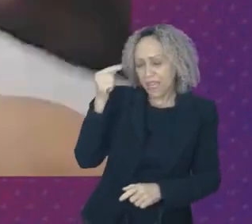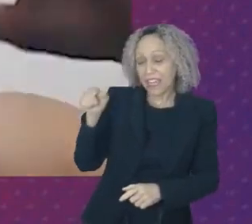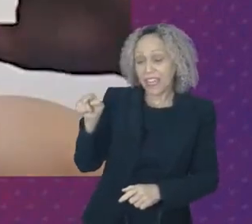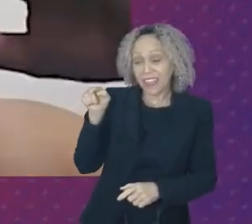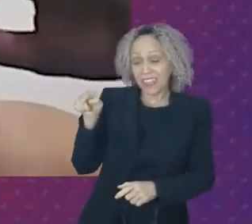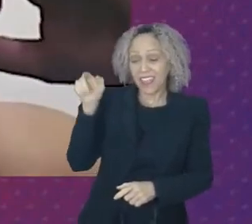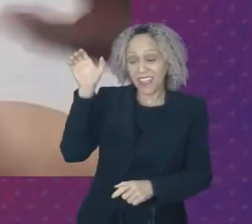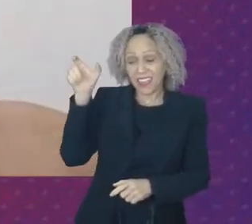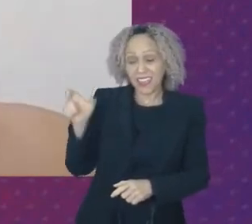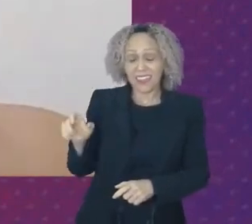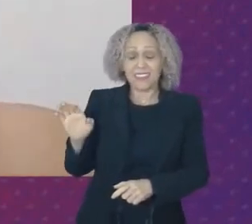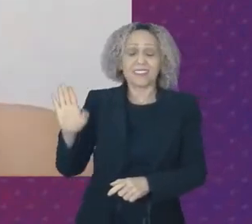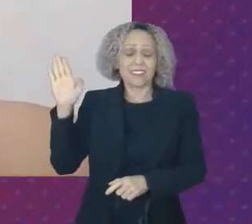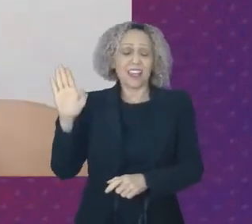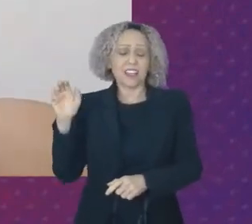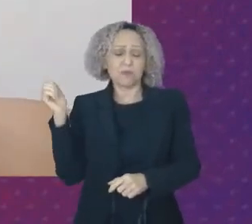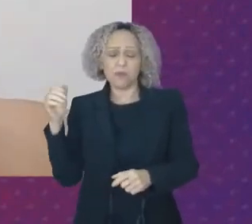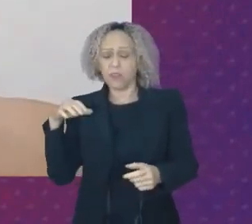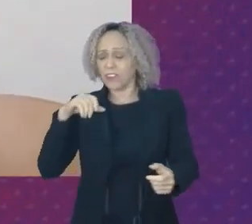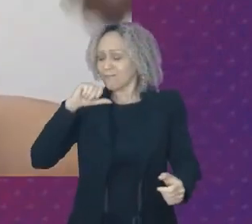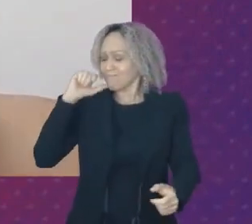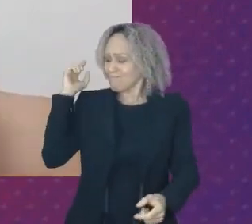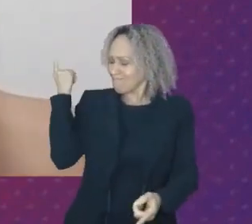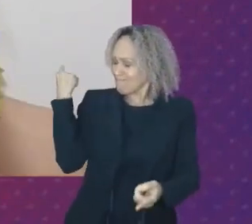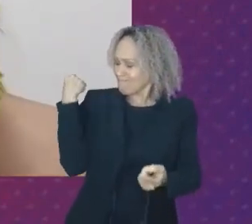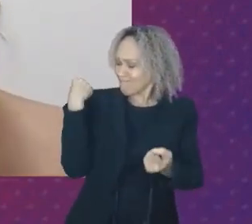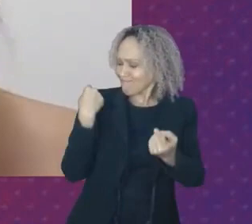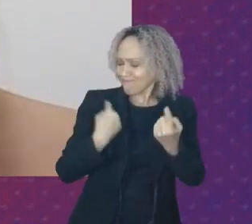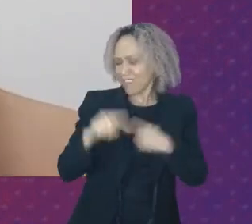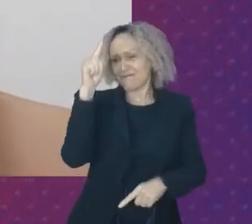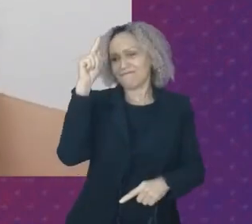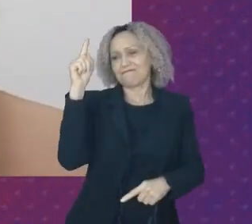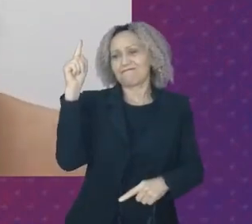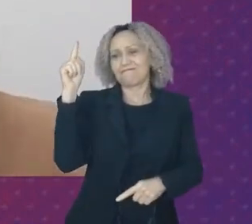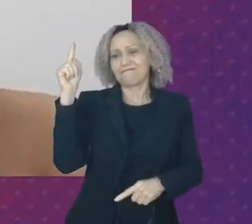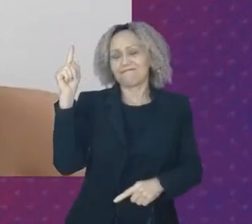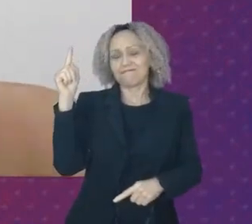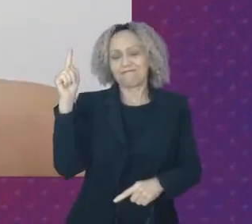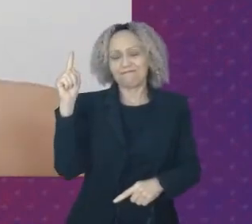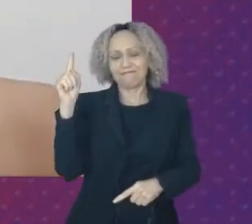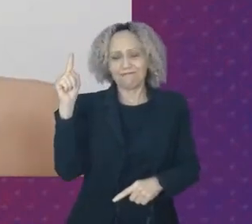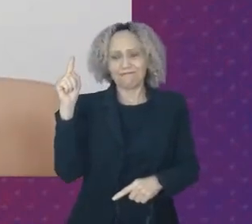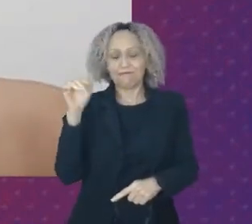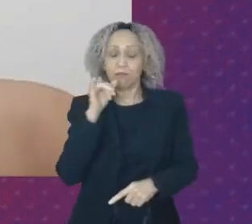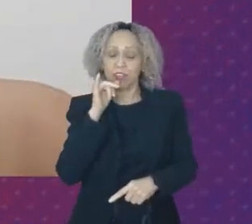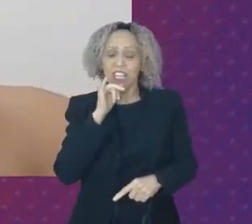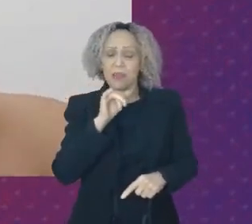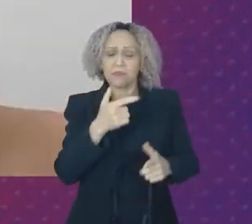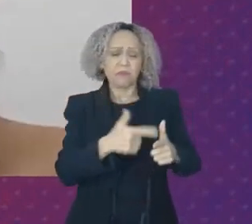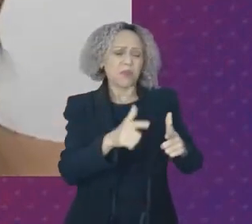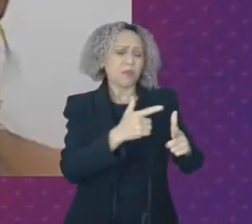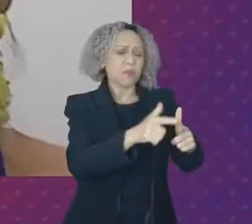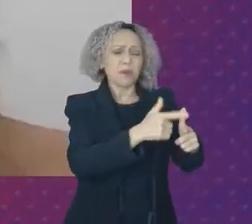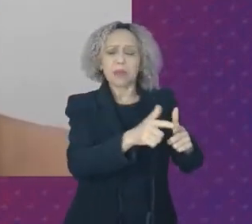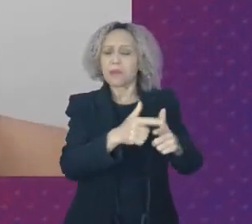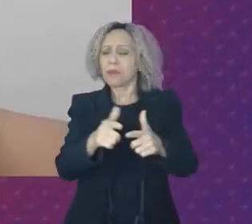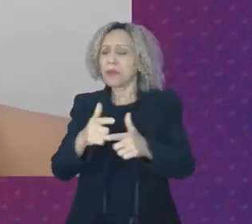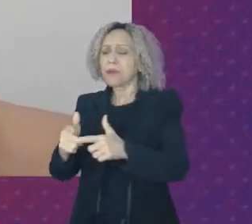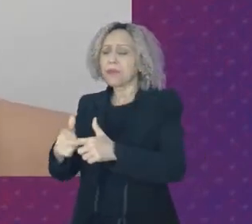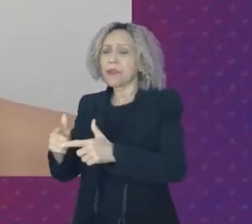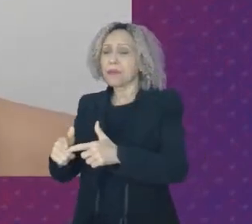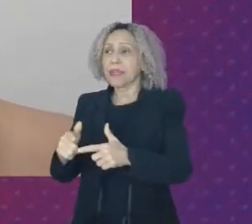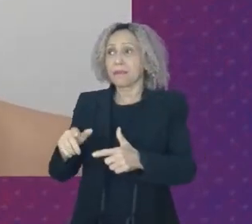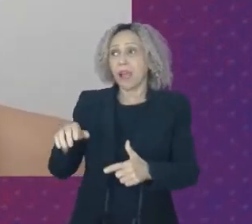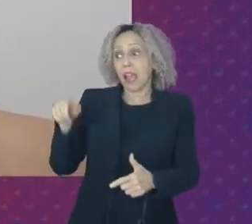pensando naquilo que pode mudar completamente a história de um problema que está apresentado.